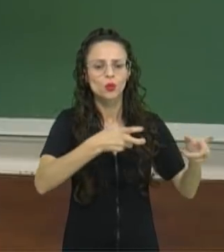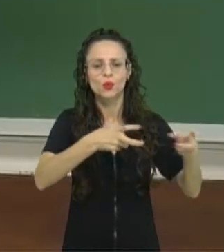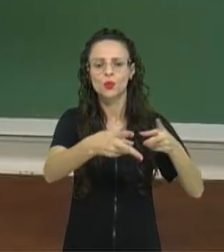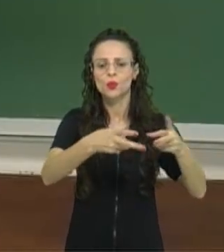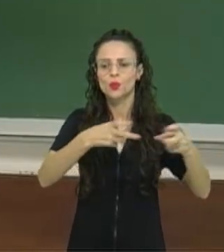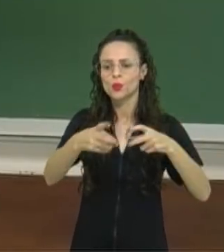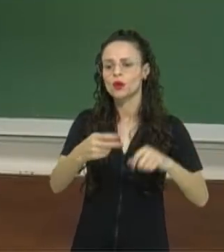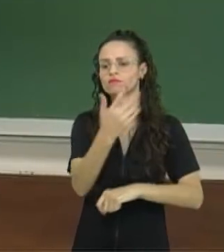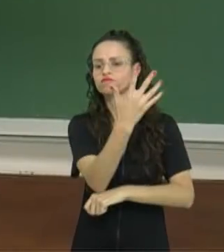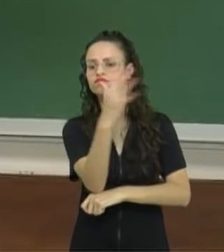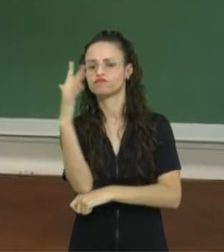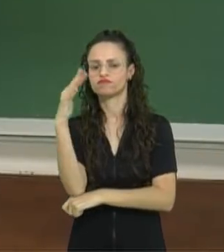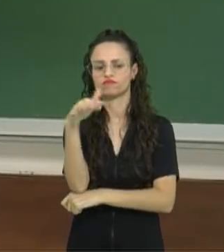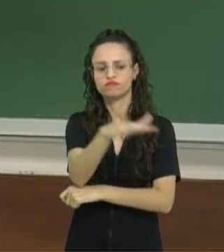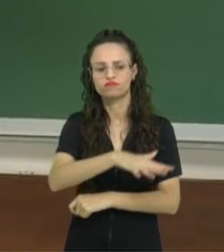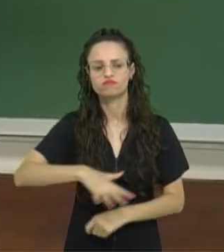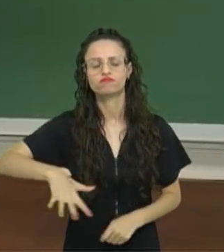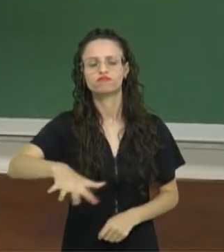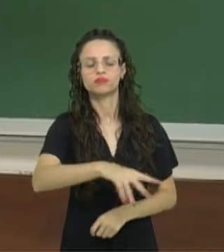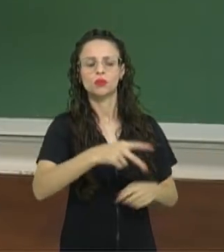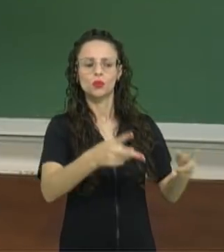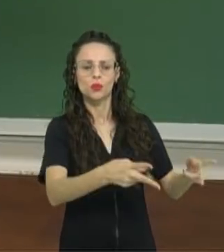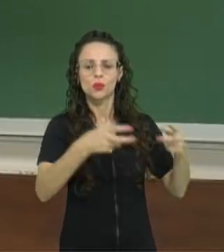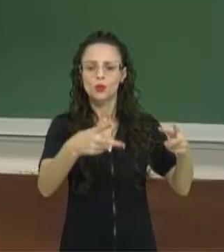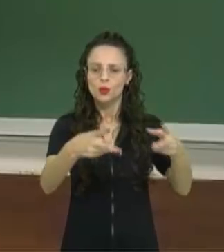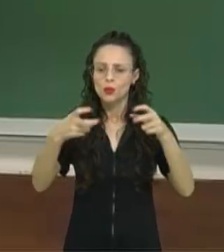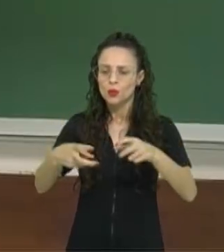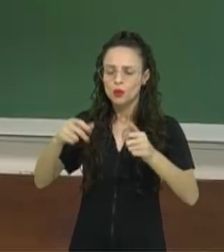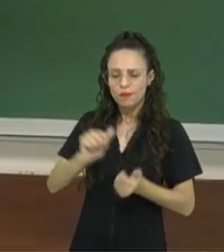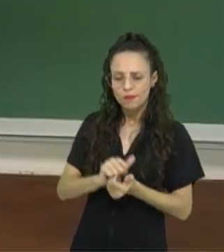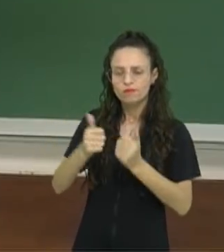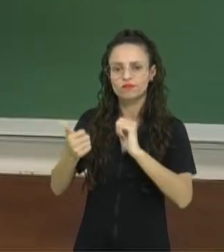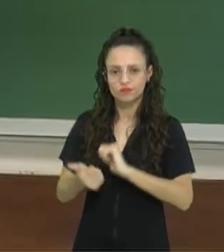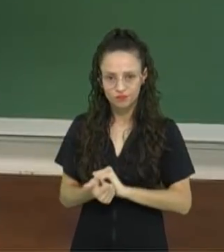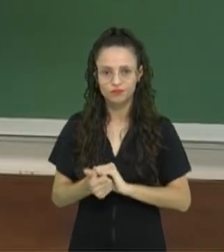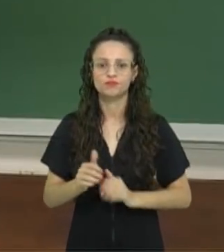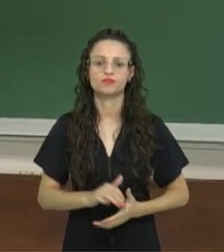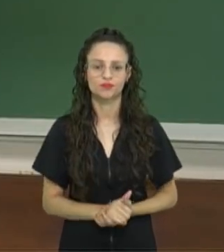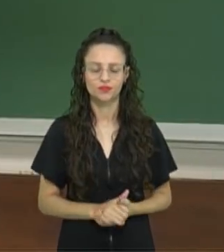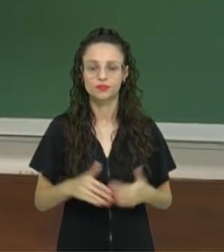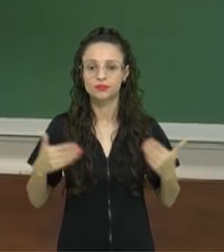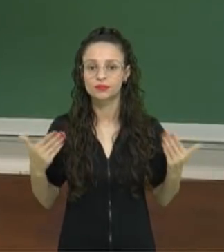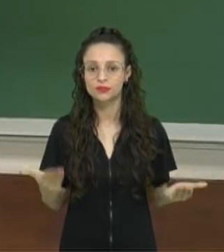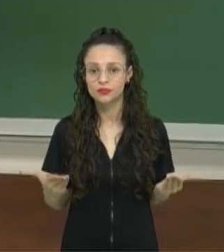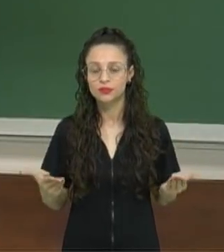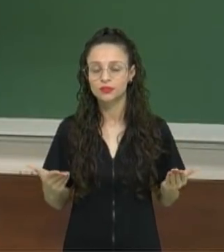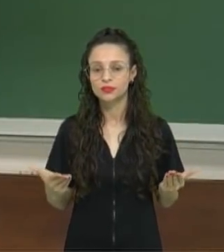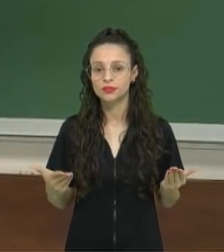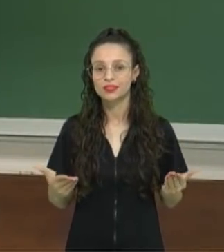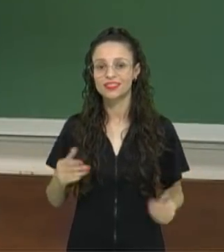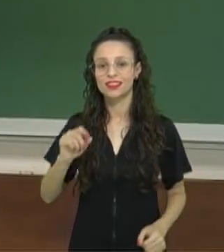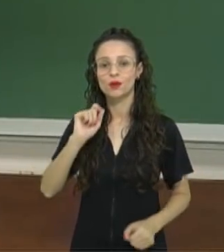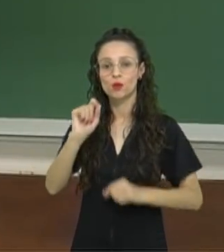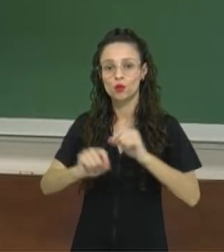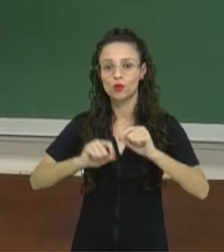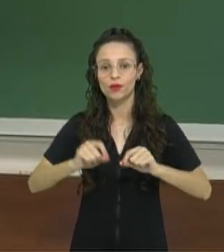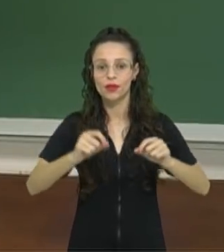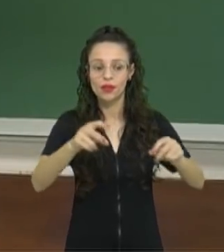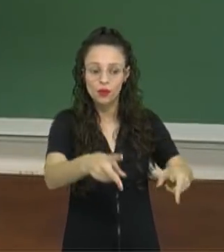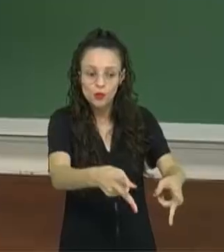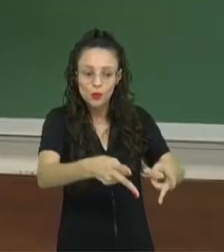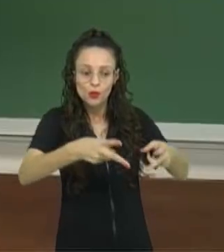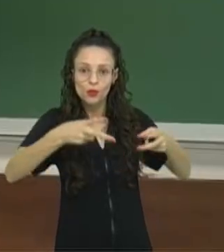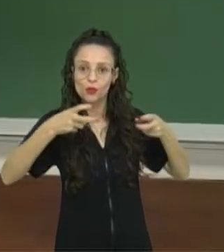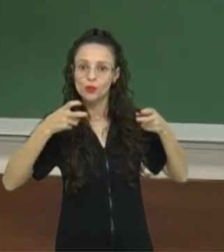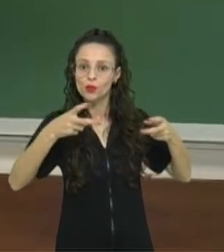recursos naturais disponibilizados pela natureza. Então, é o ato de retirar